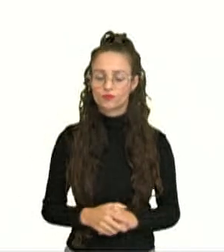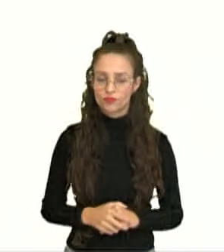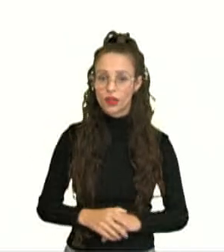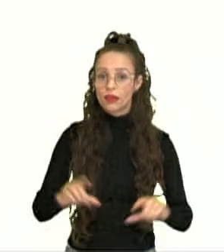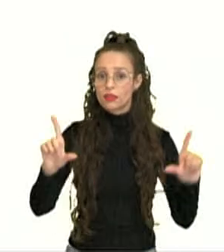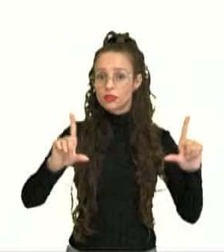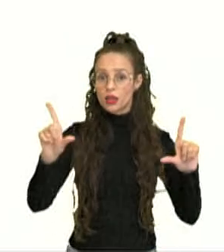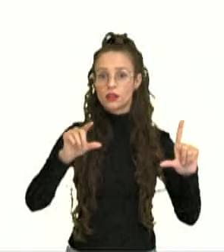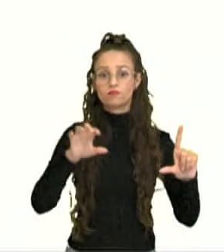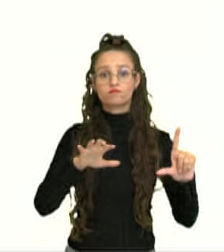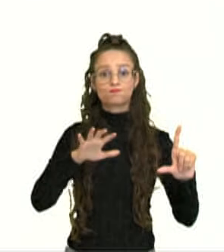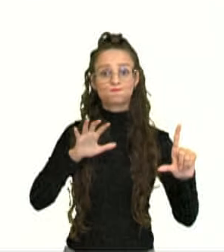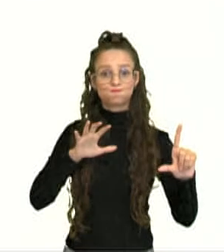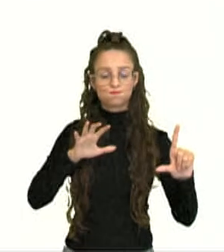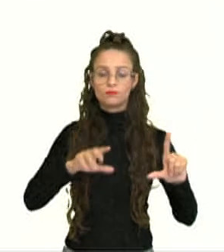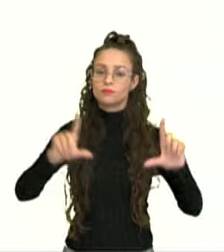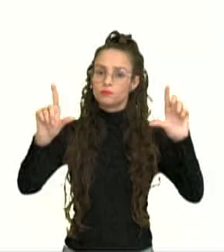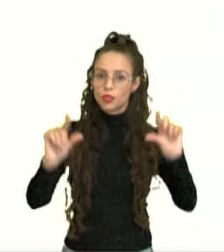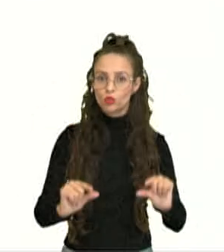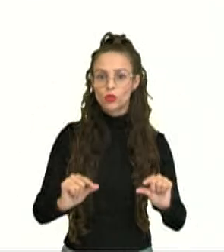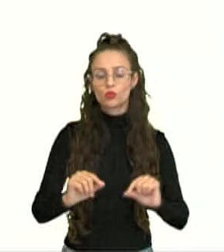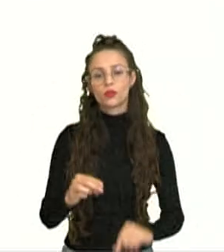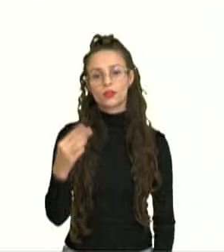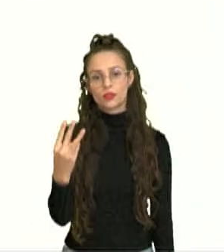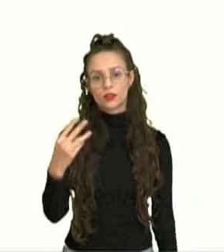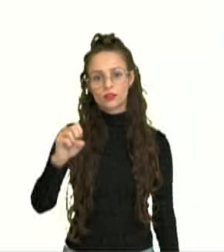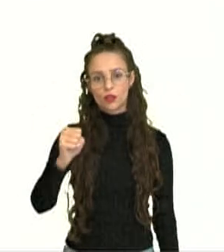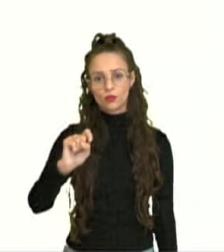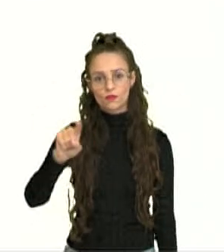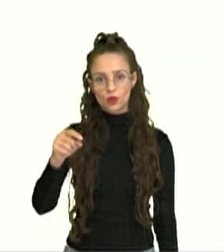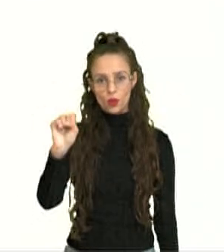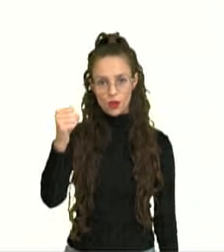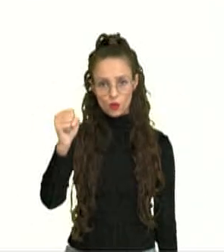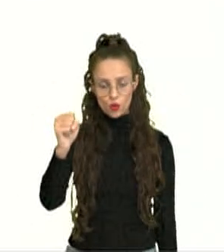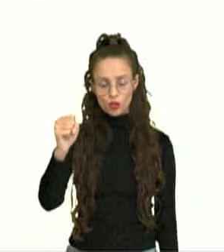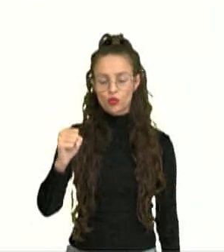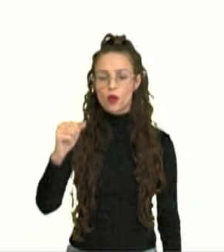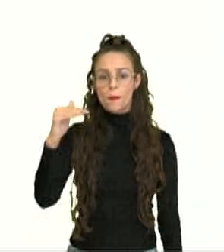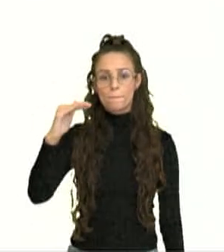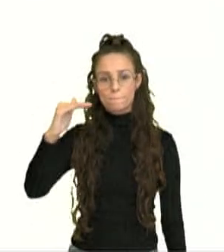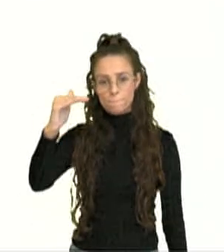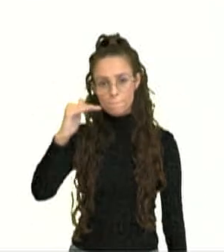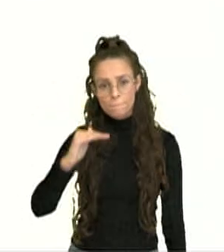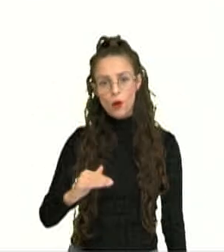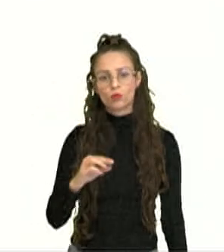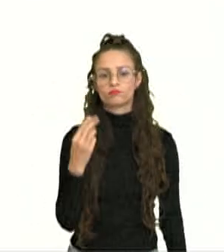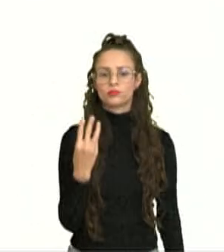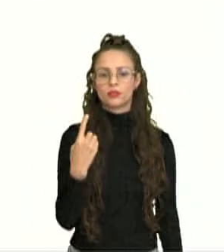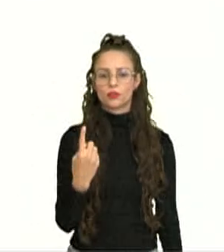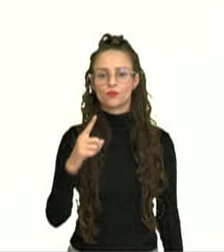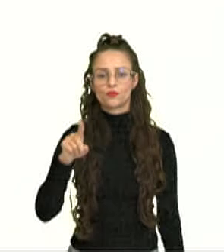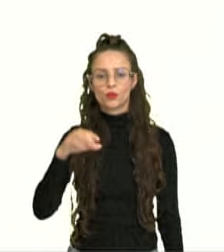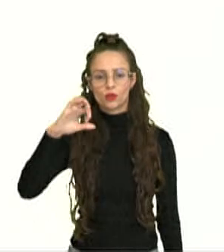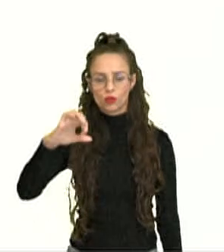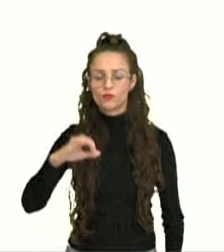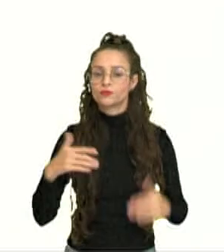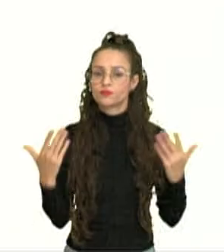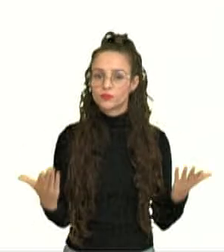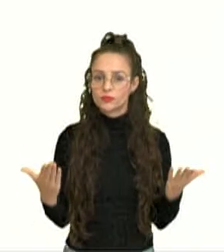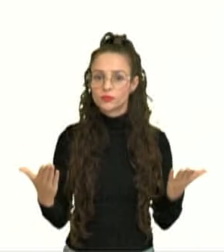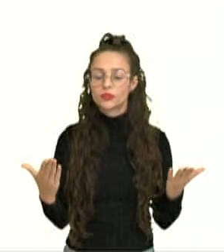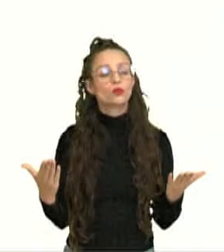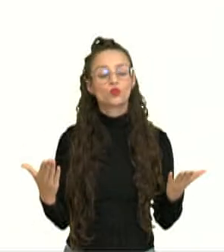televisão de tubo caiu para quanto? 38,8% para 31,9%. Então, os movimentos